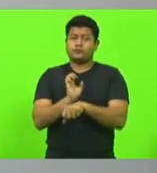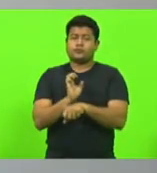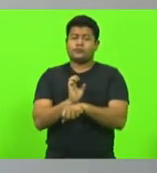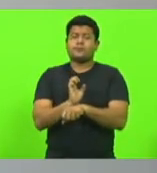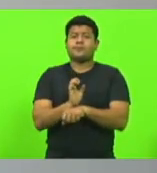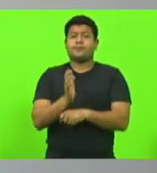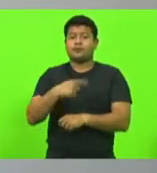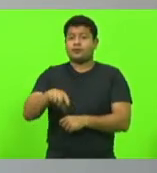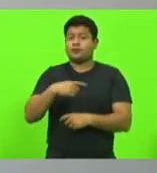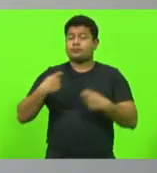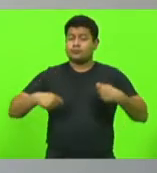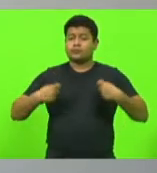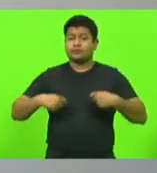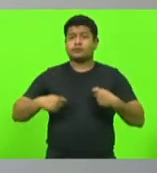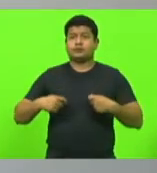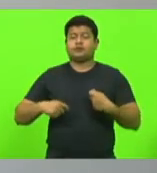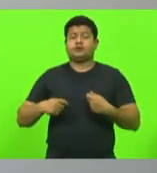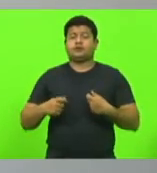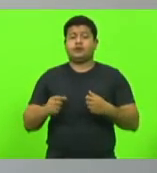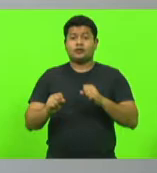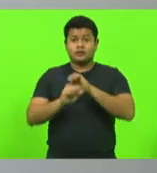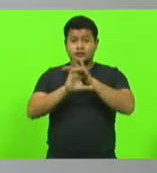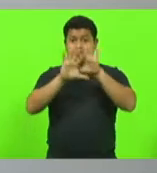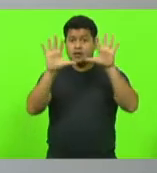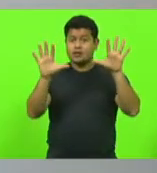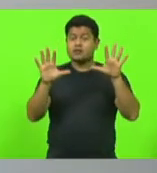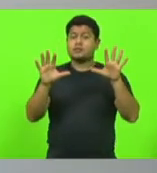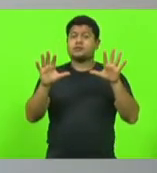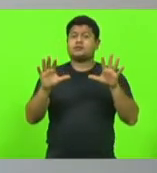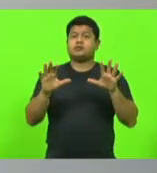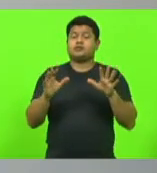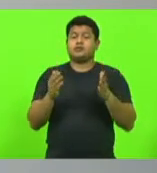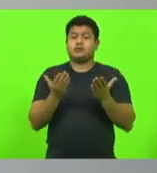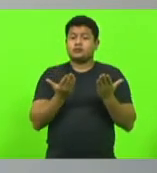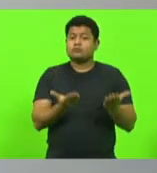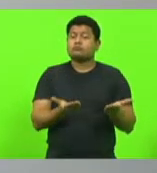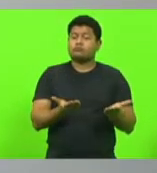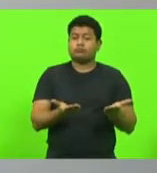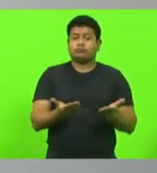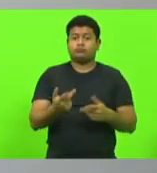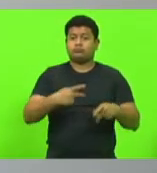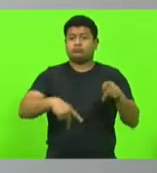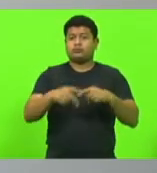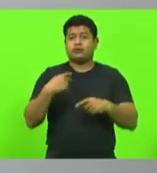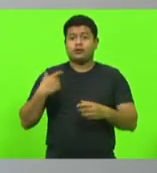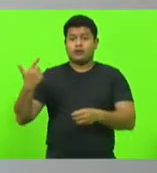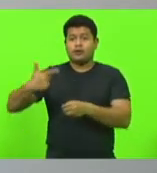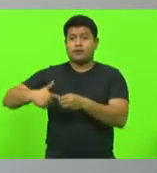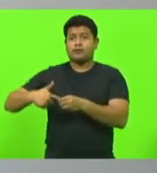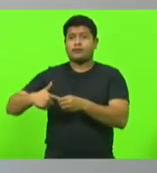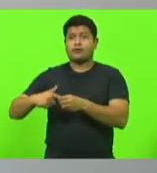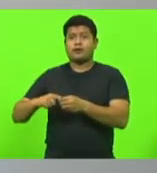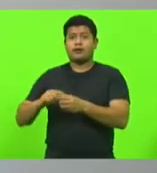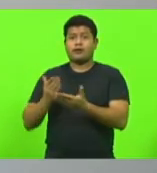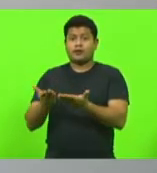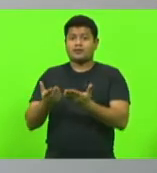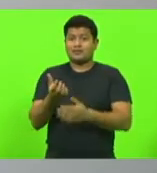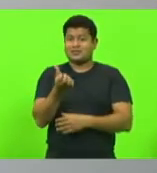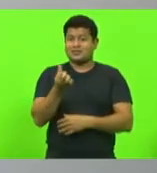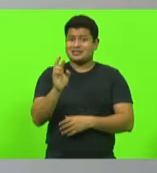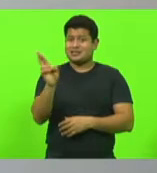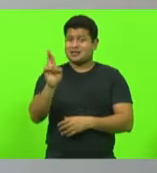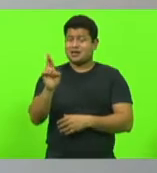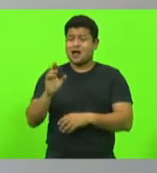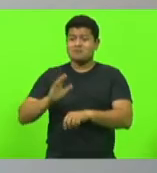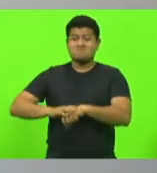precisamos também trazer um pouco mais de respaldo para a sociedade. Uma gasolina que bateu mais de R$ 6,00 em alguns